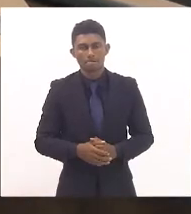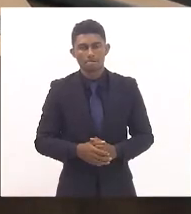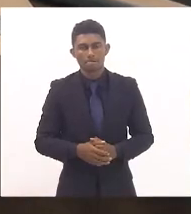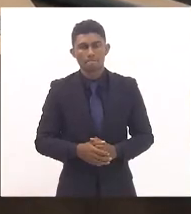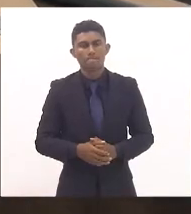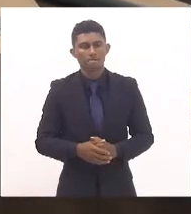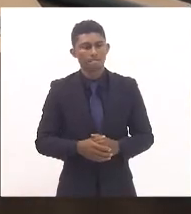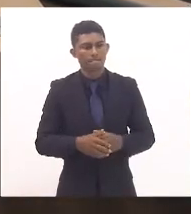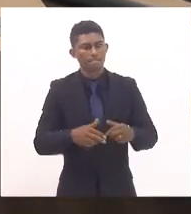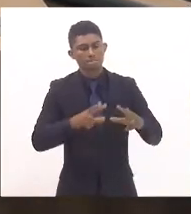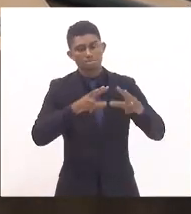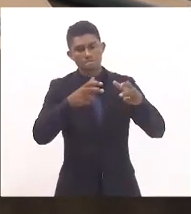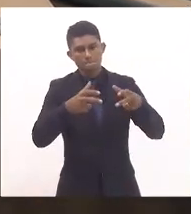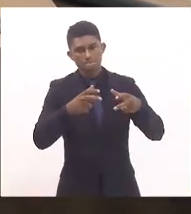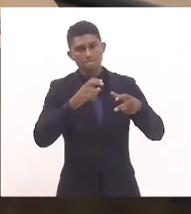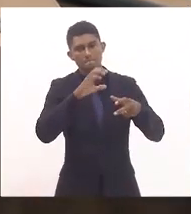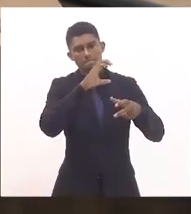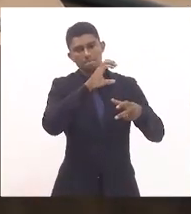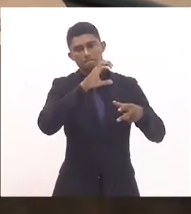CCJ